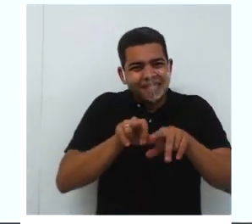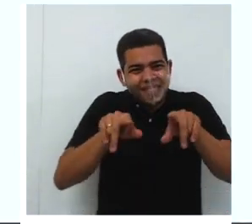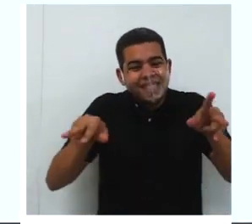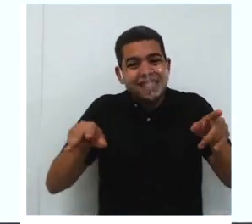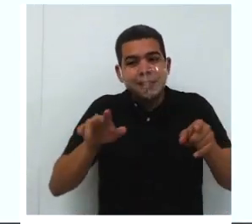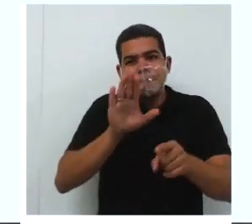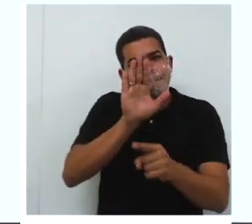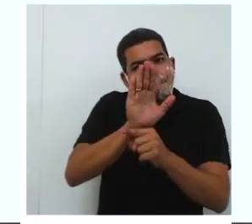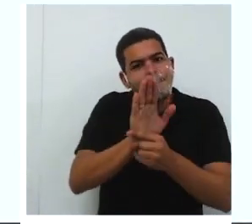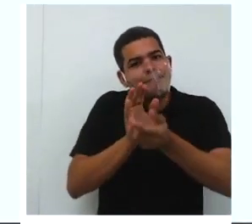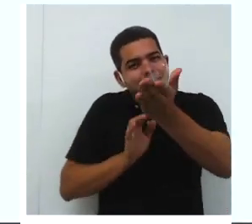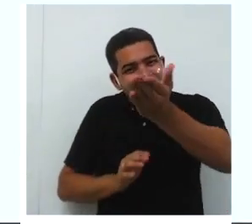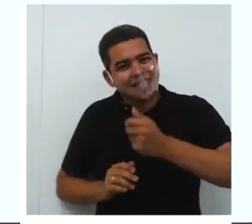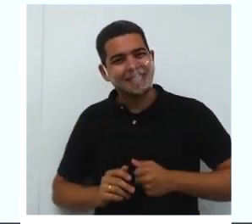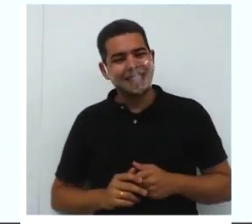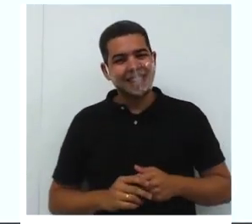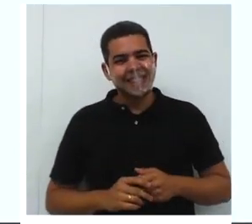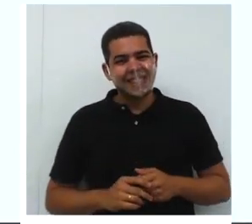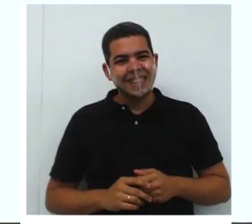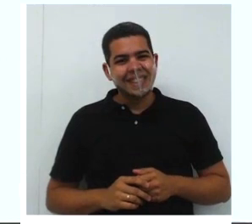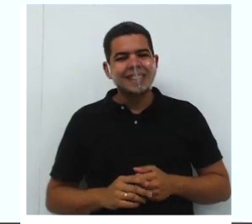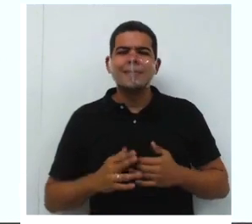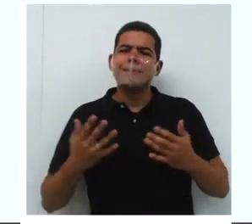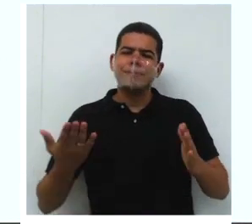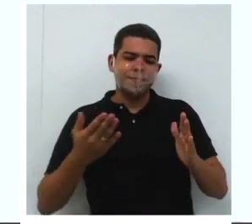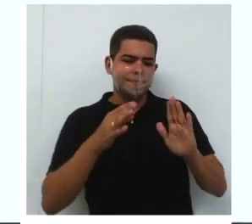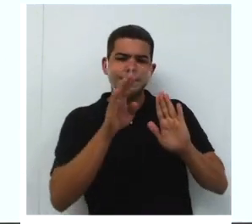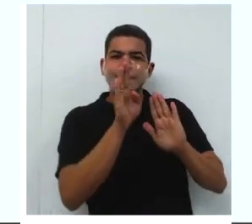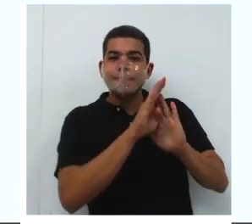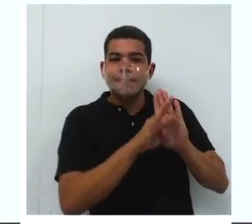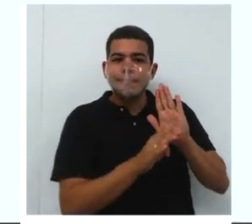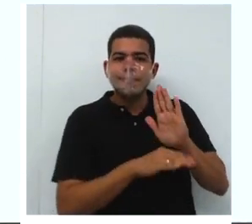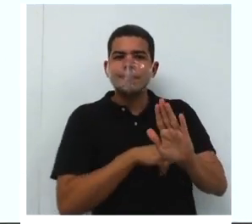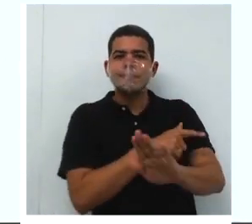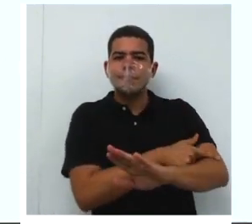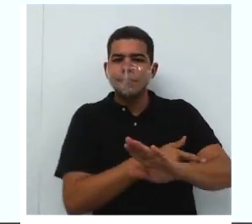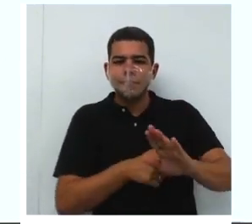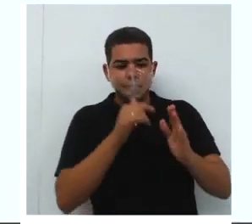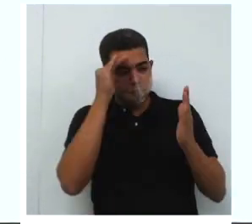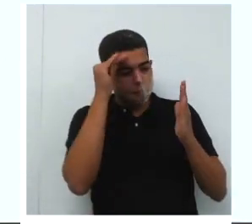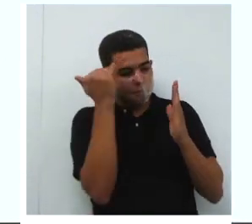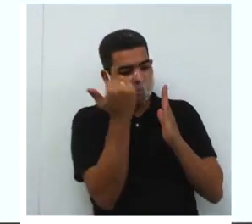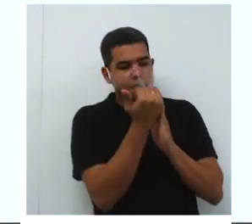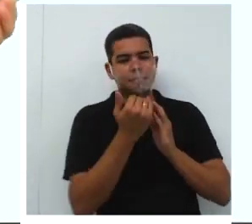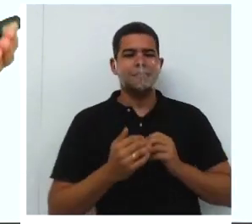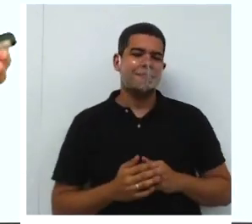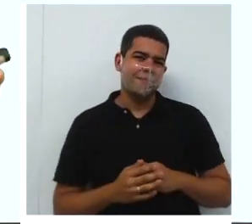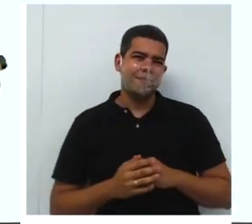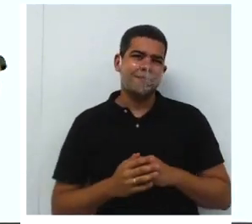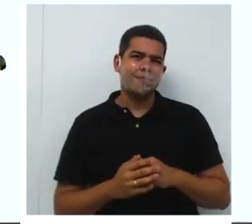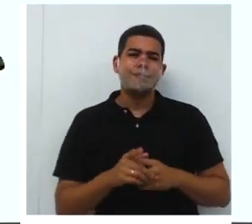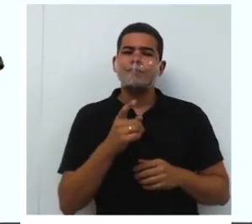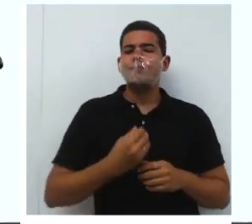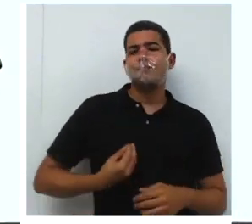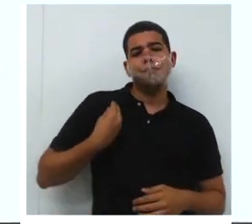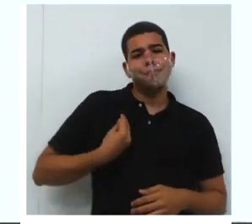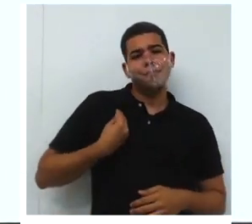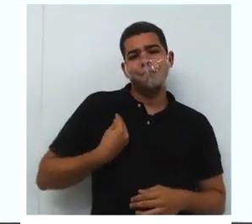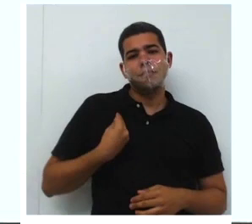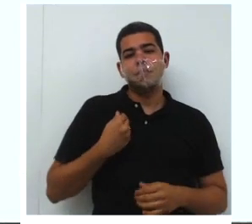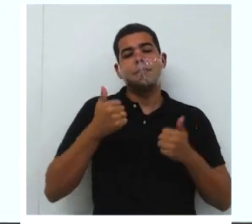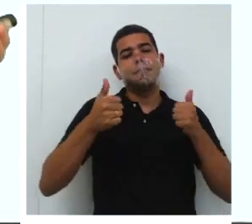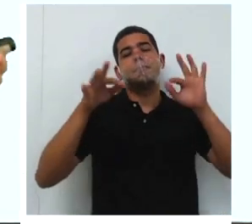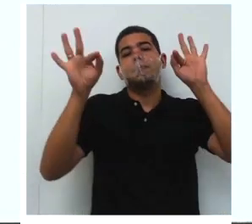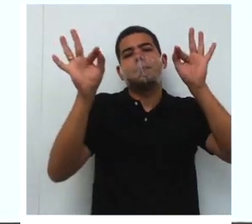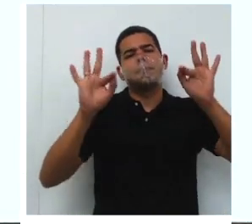Então, é só você seguir essas normas de conduta e você vai ter tudo na sua vida.